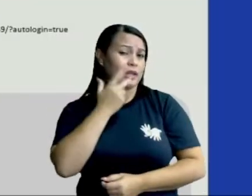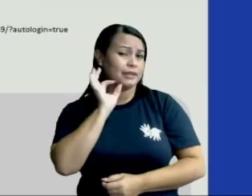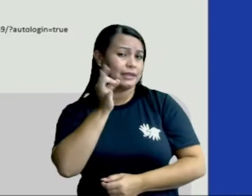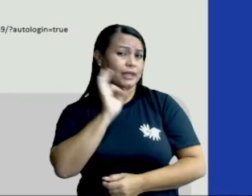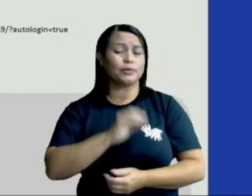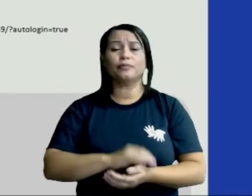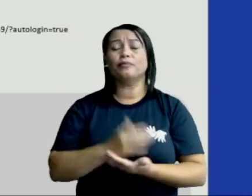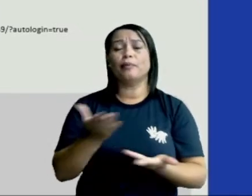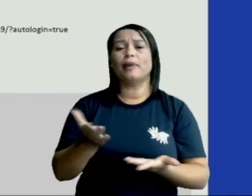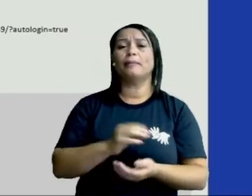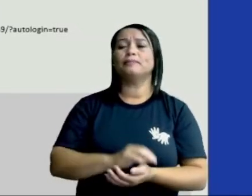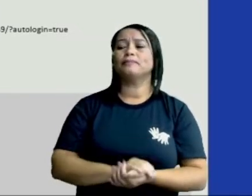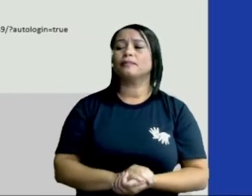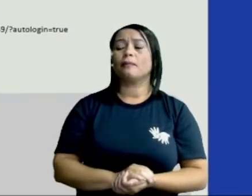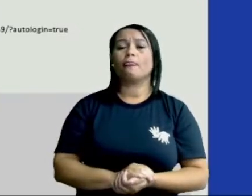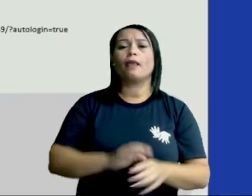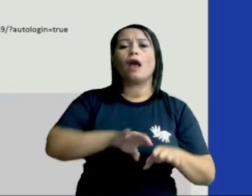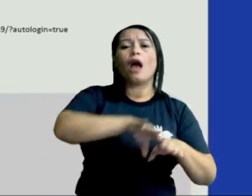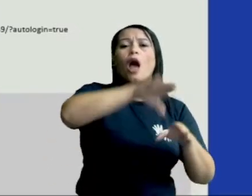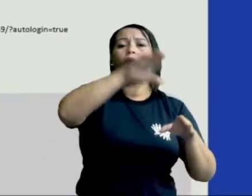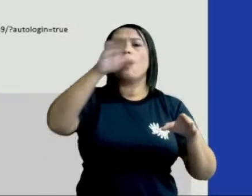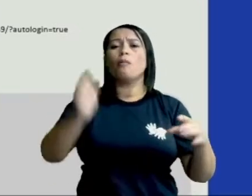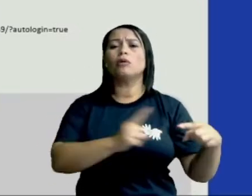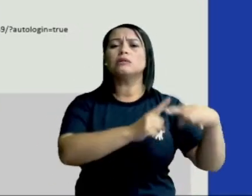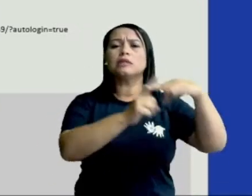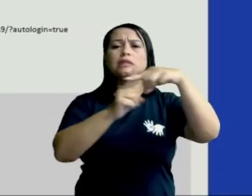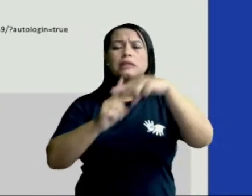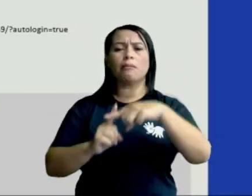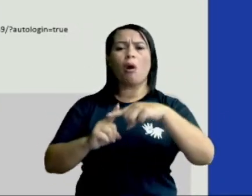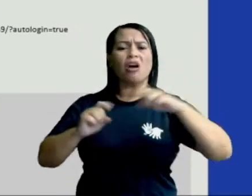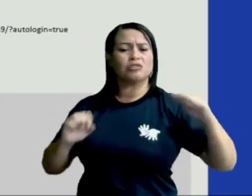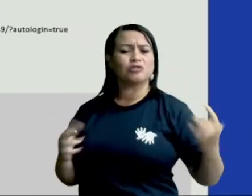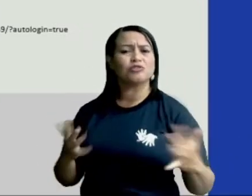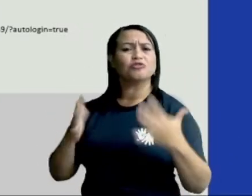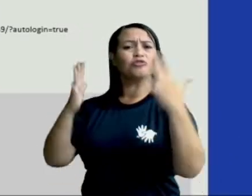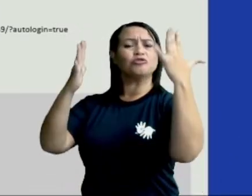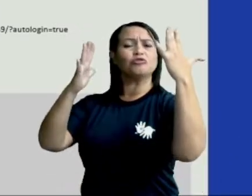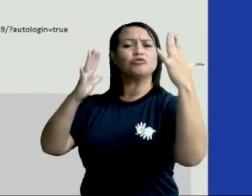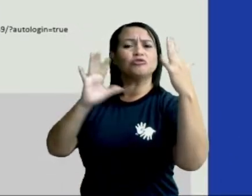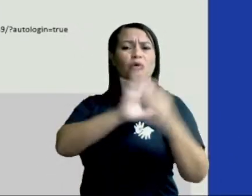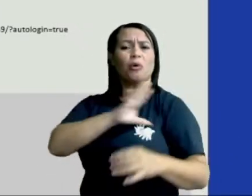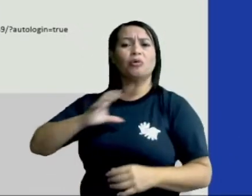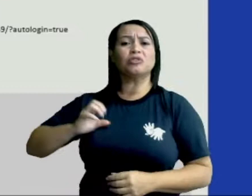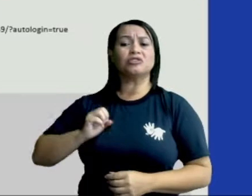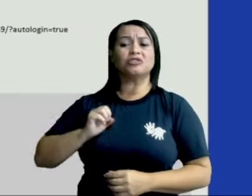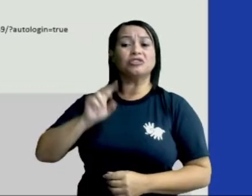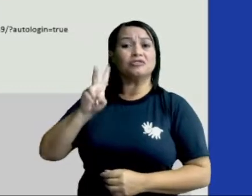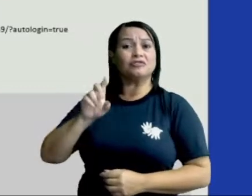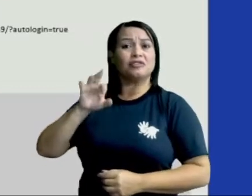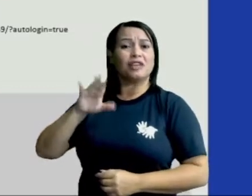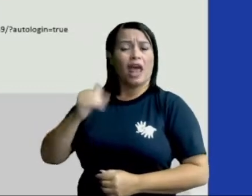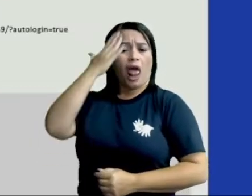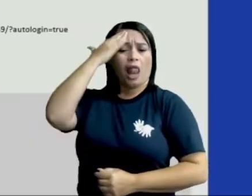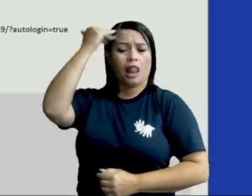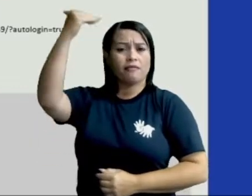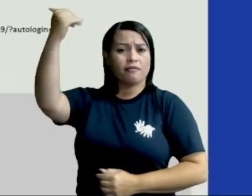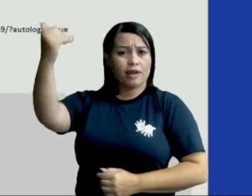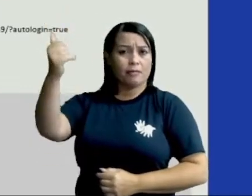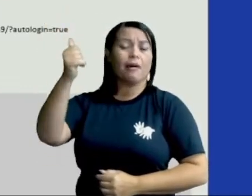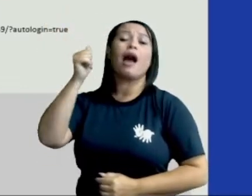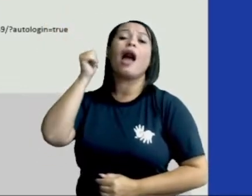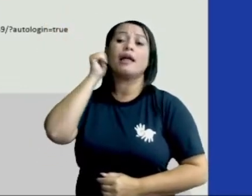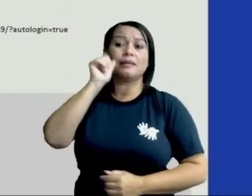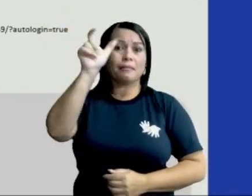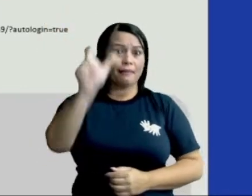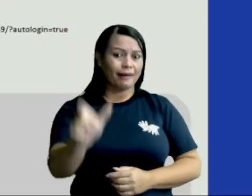certo? Vamos lá. No Monte das Tabocas, deu-te norte de Fernandes Vieira a grande fama e o feito de